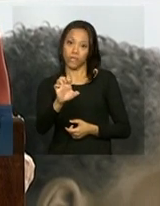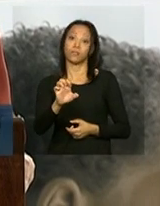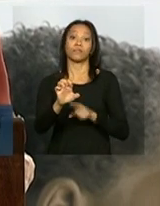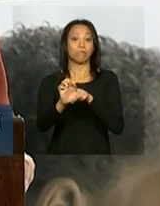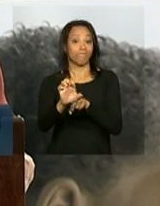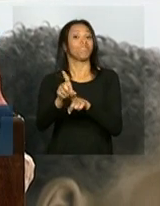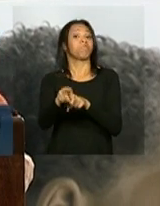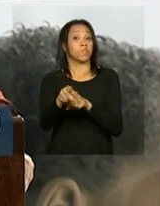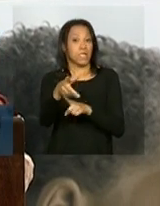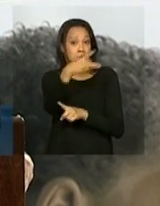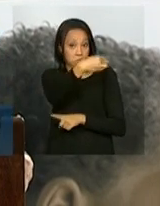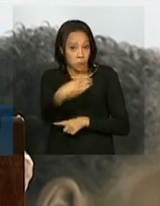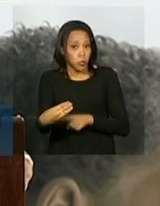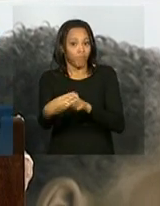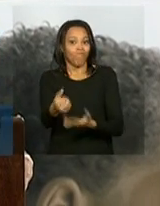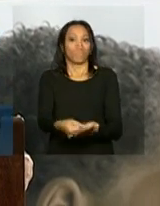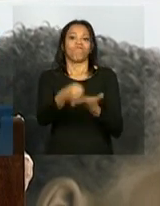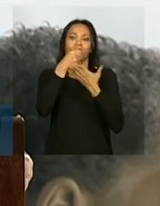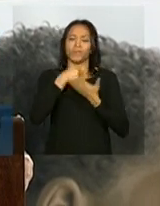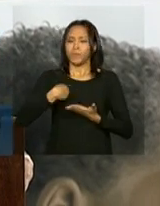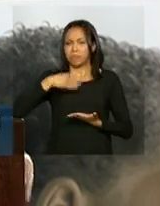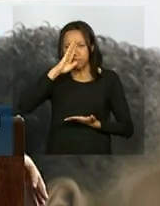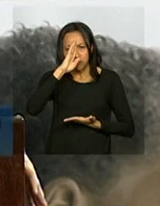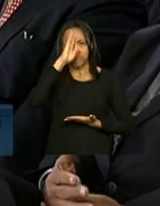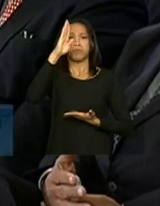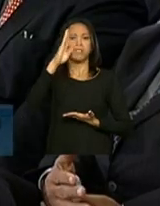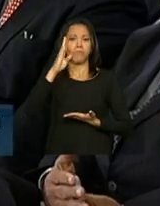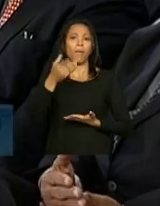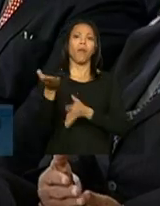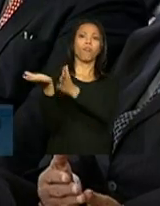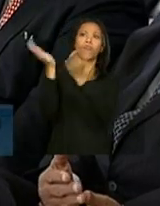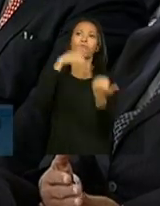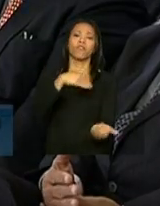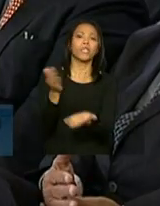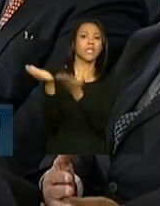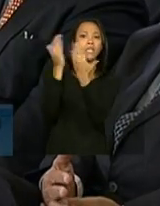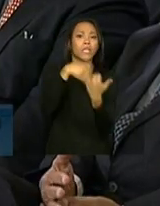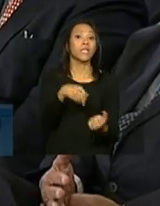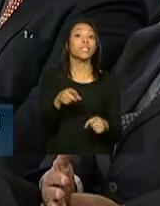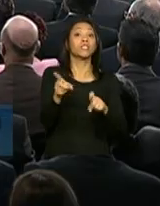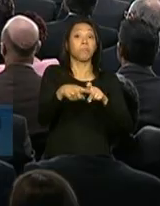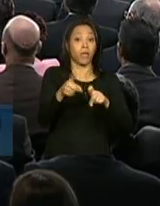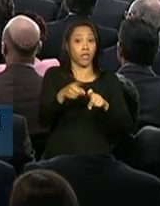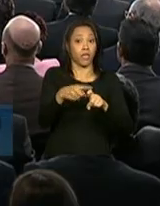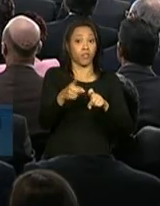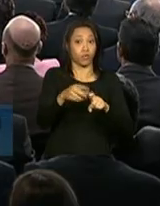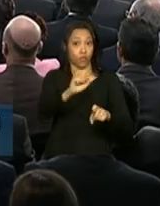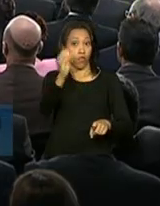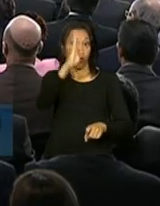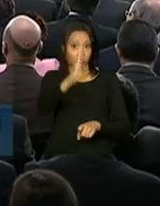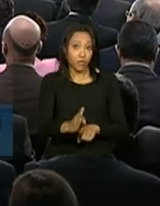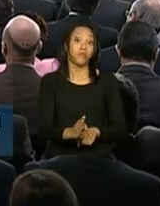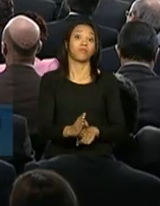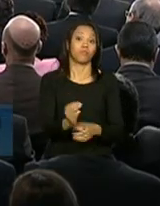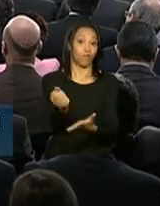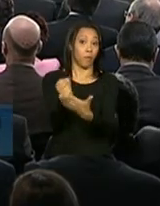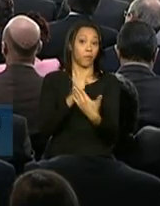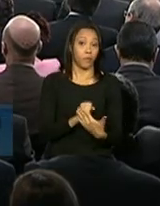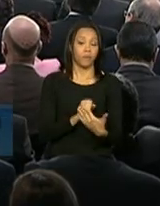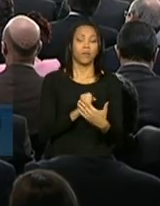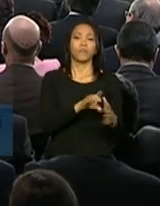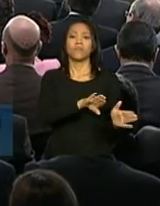foi essencial na articulação da vinda dos médicos de fora para o Brasil.